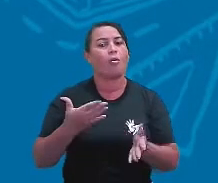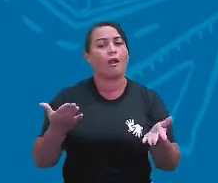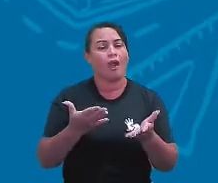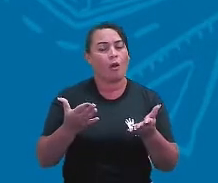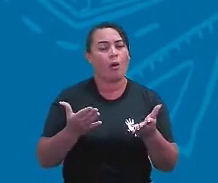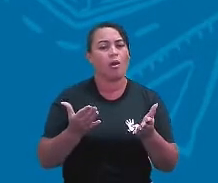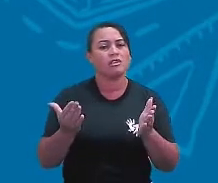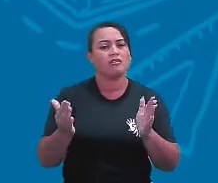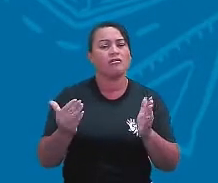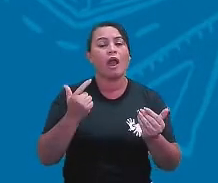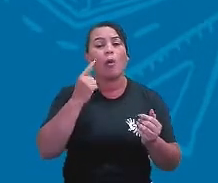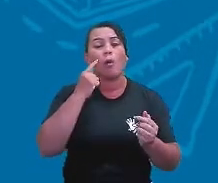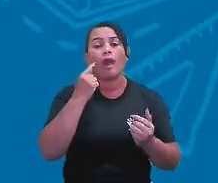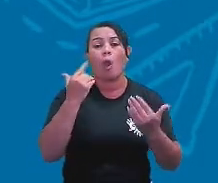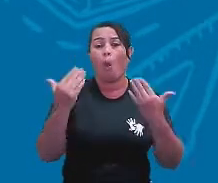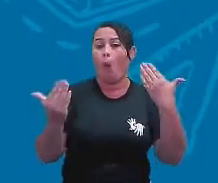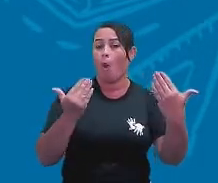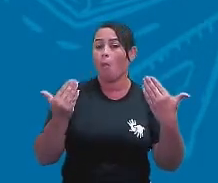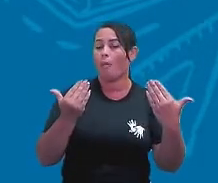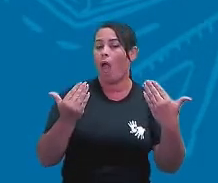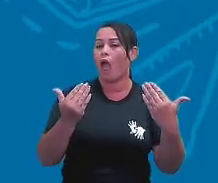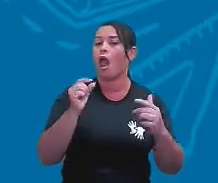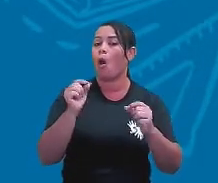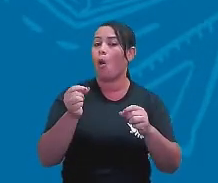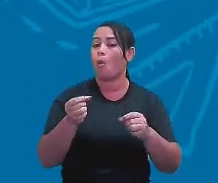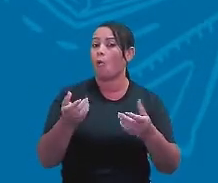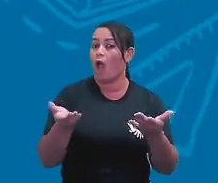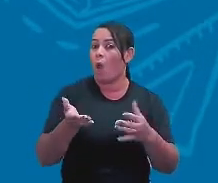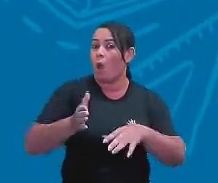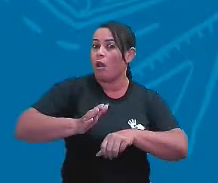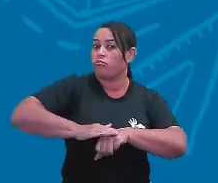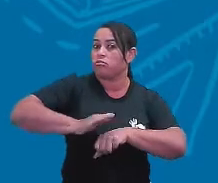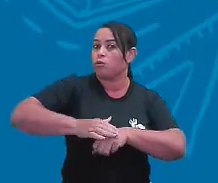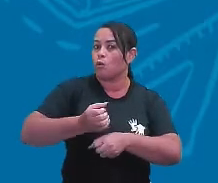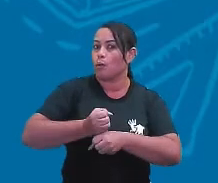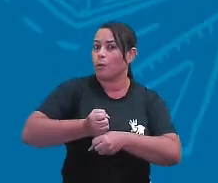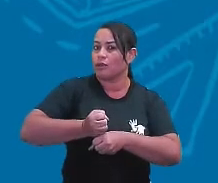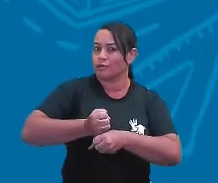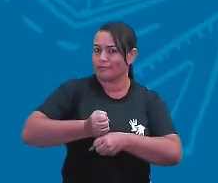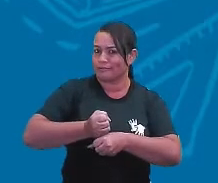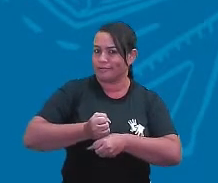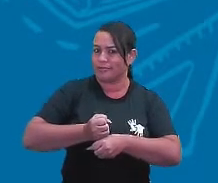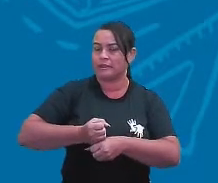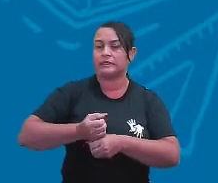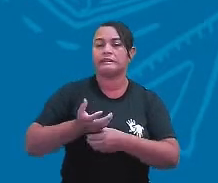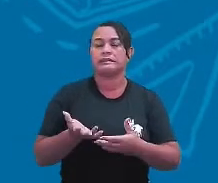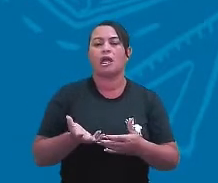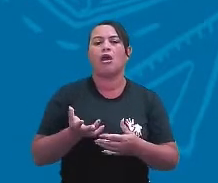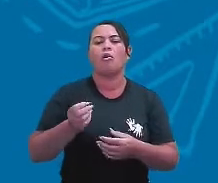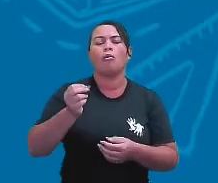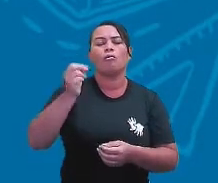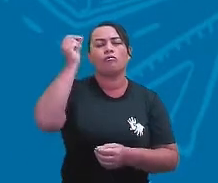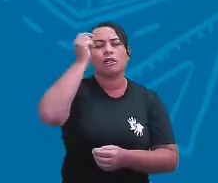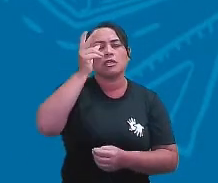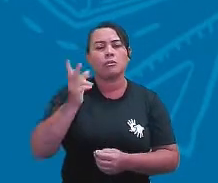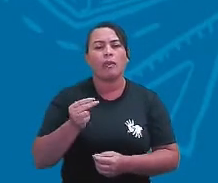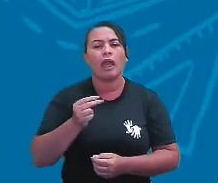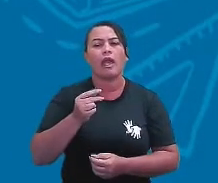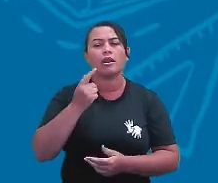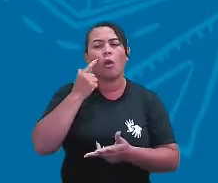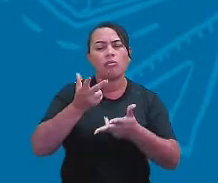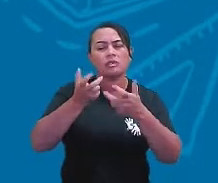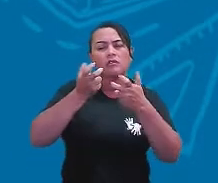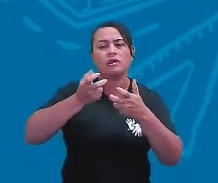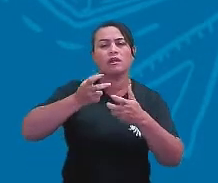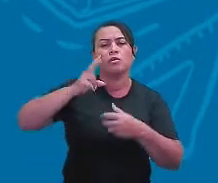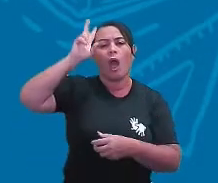em relação ao ano atual. Então, se liga no histórico do Monte